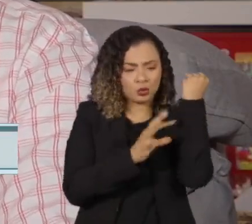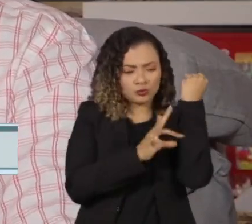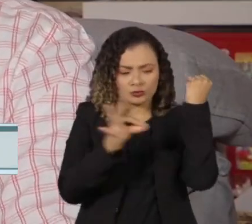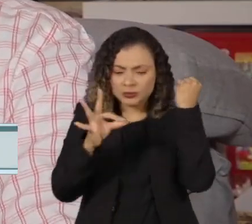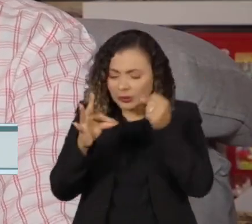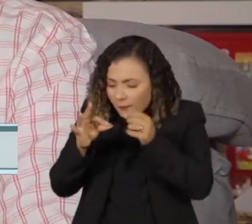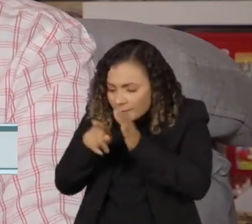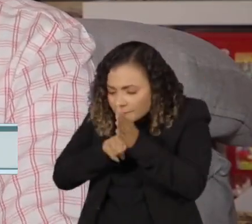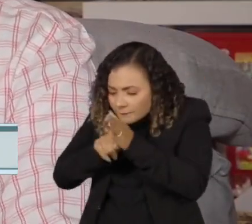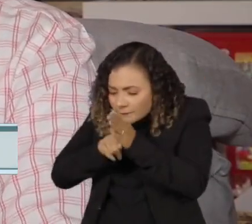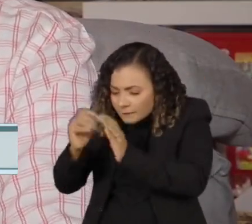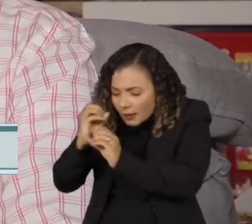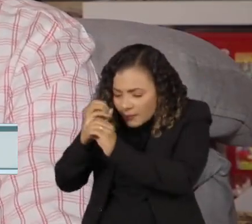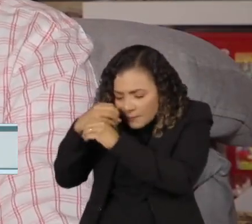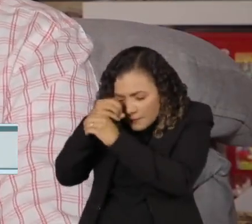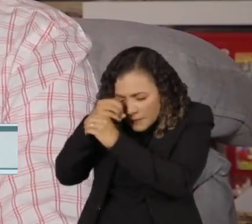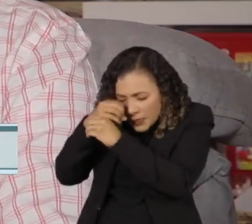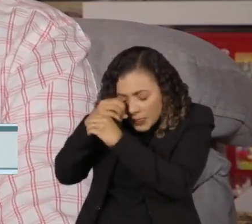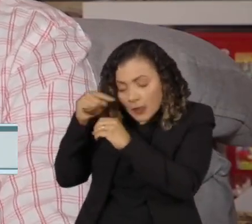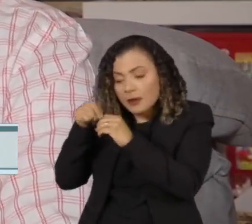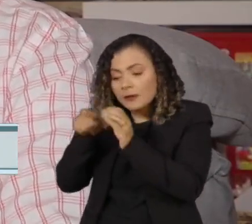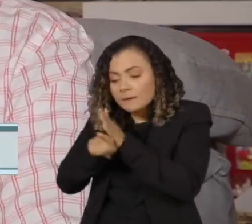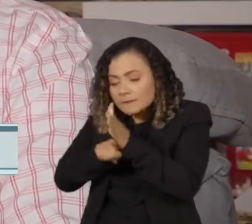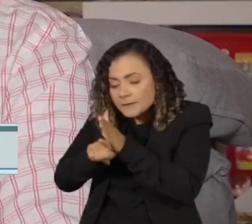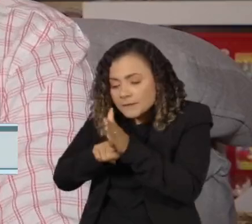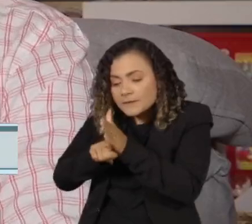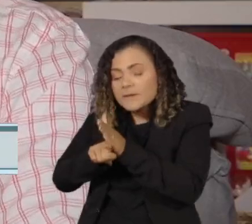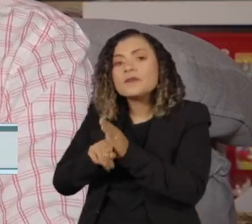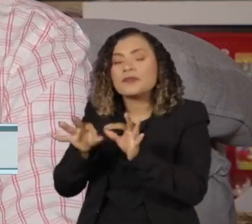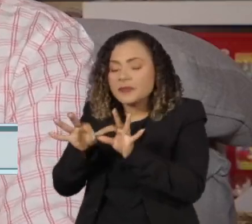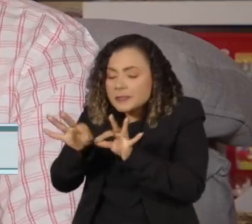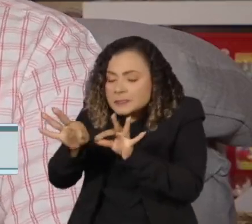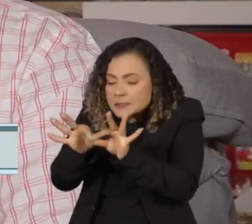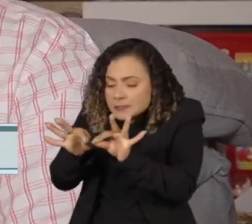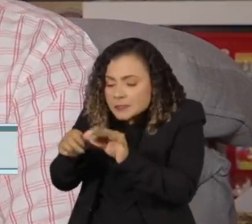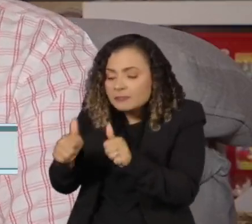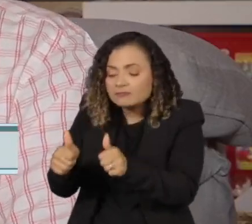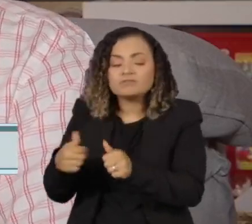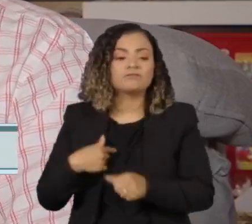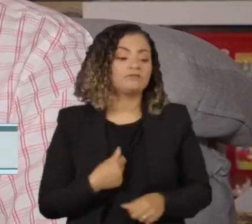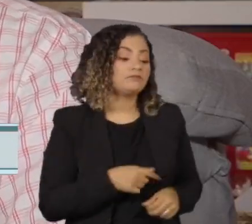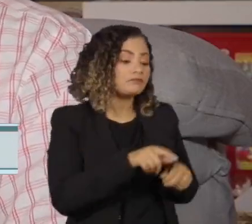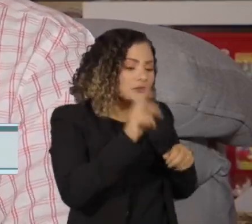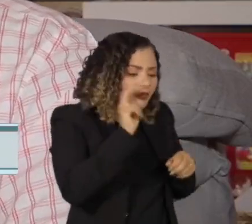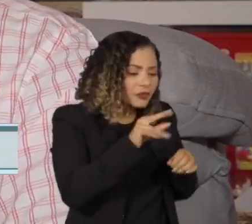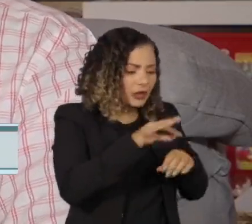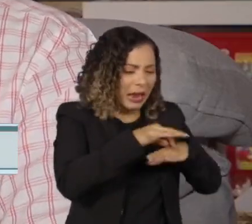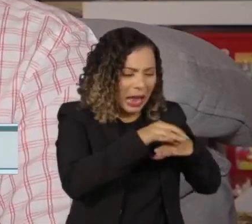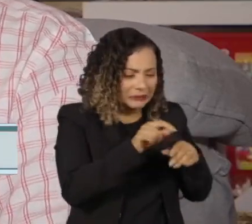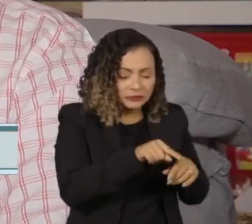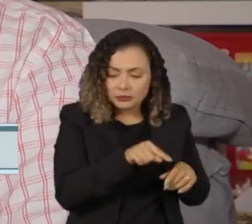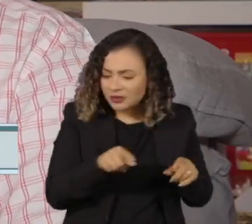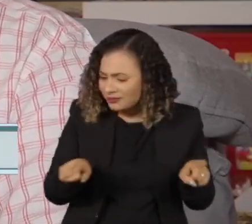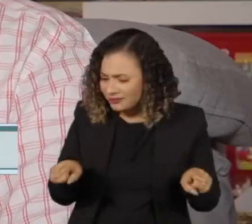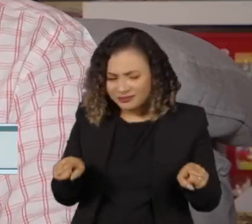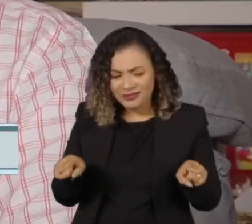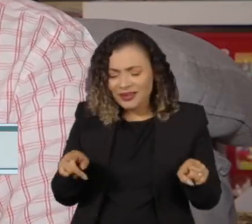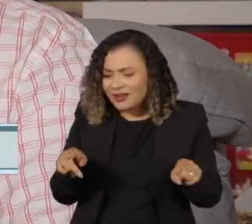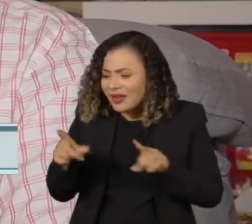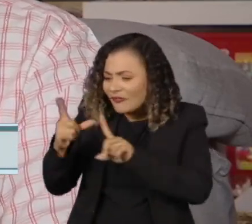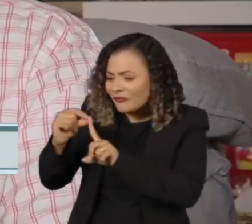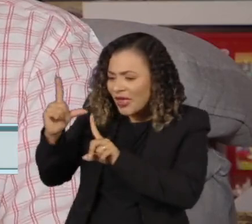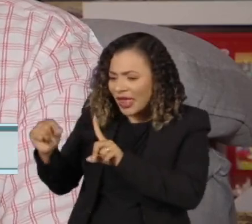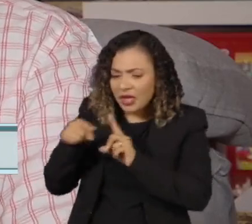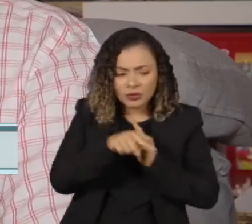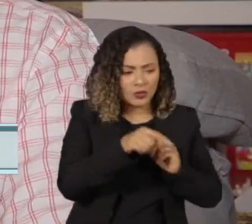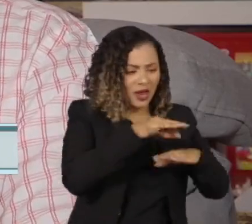em microscópico e calculou o tamanho da área desse músculo do indivíduo. E a gente viu que não houve nenhuma deficiência